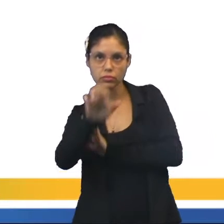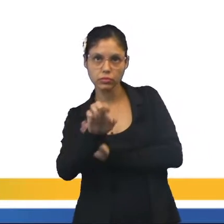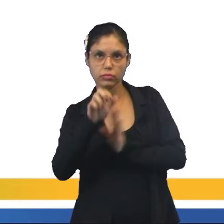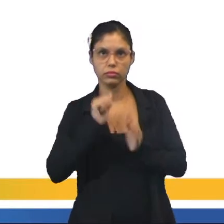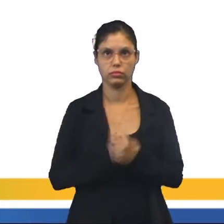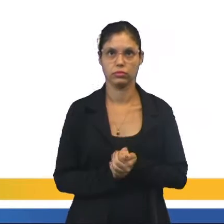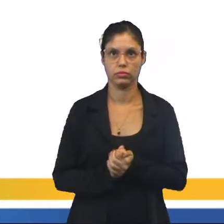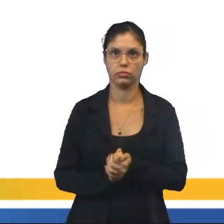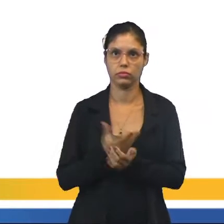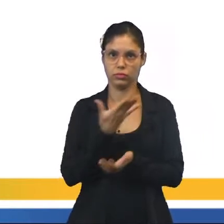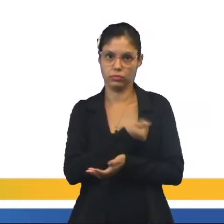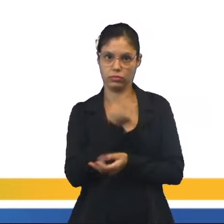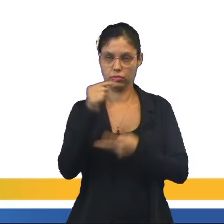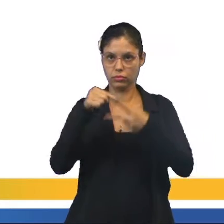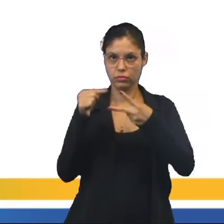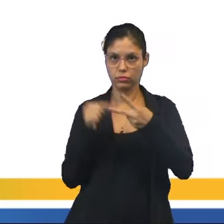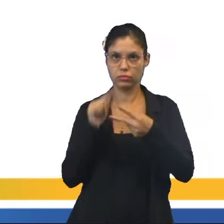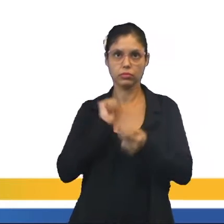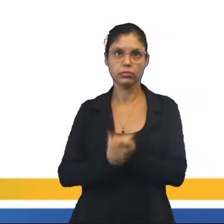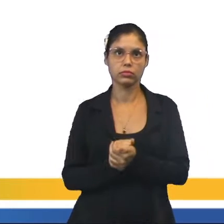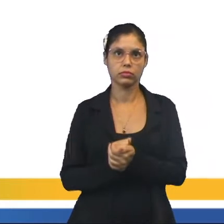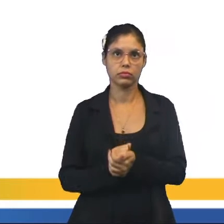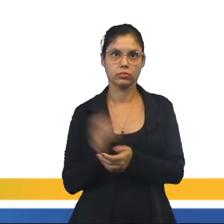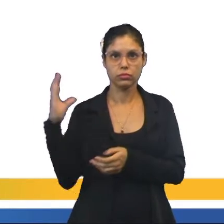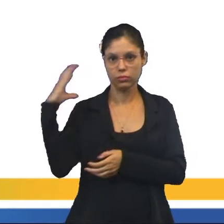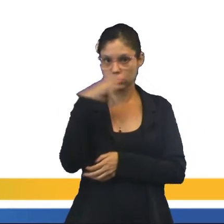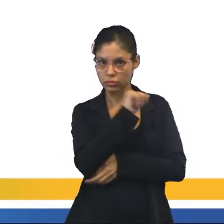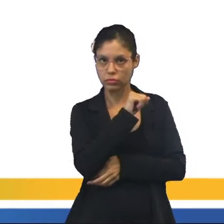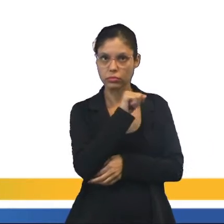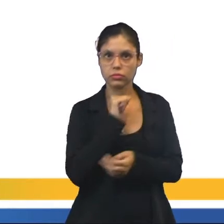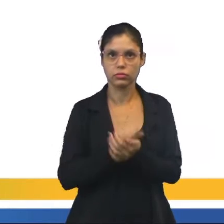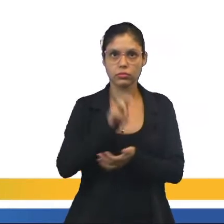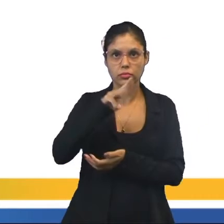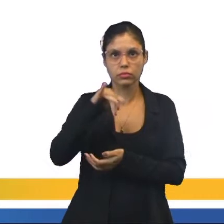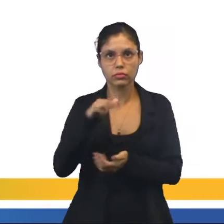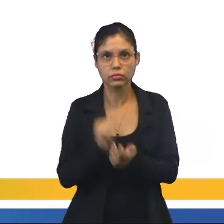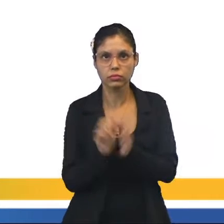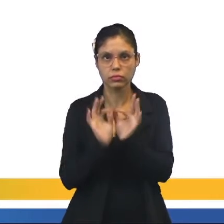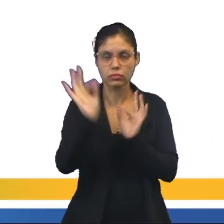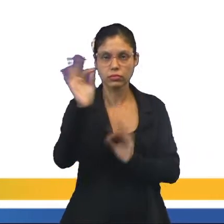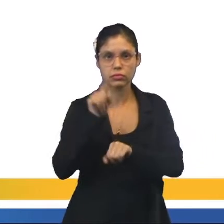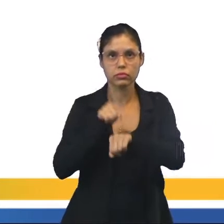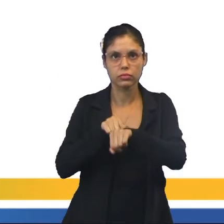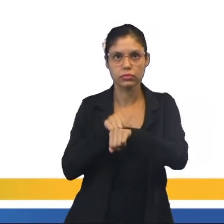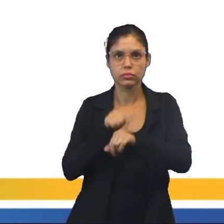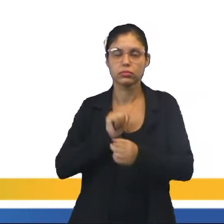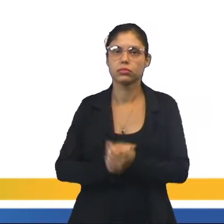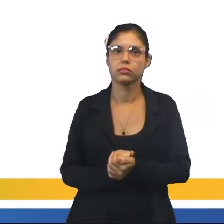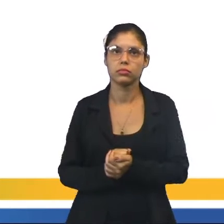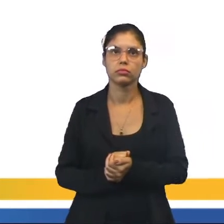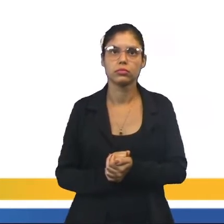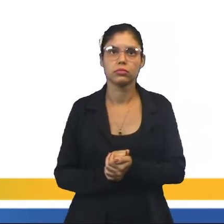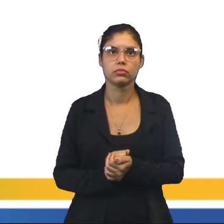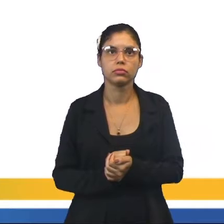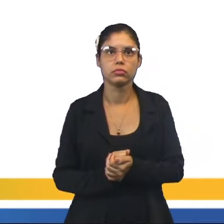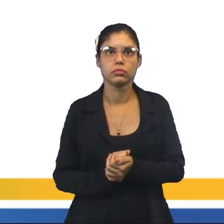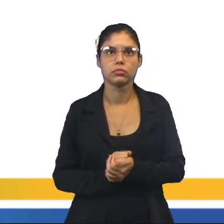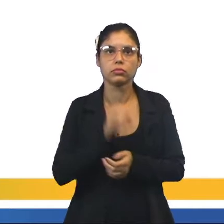pelo quociente entre dois números são velocidade média, que é igual a distância dividido para